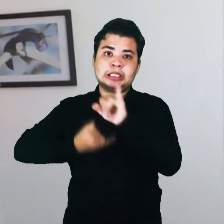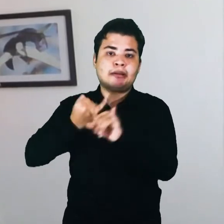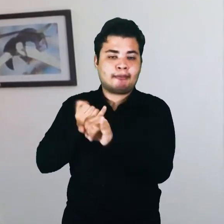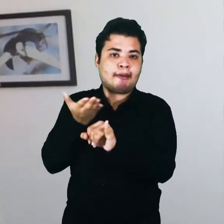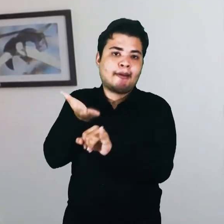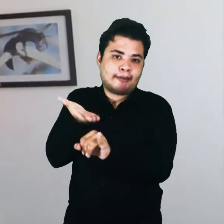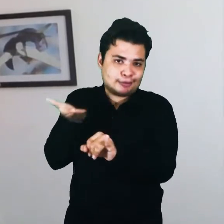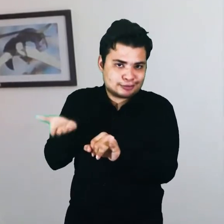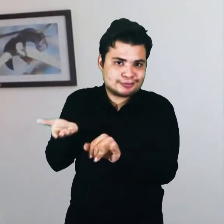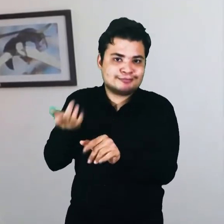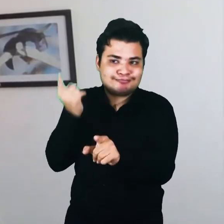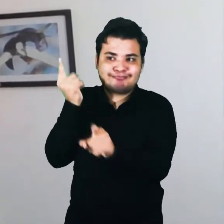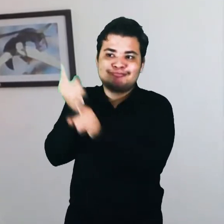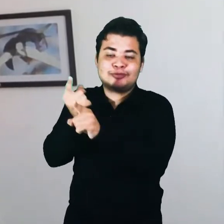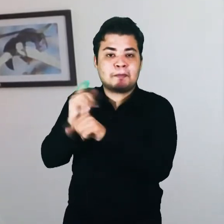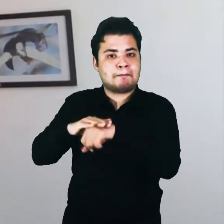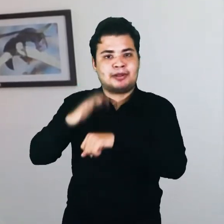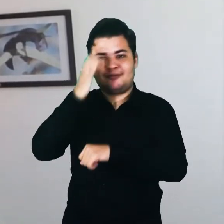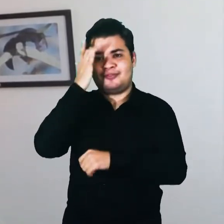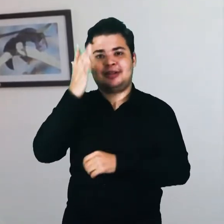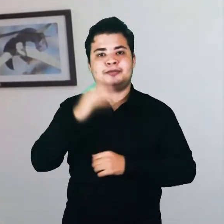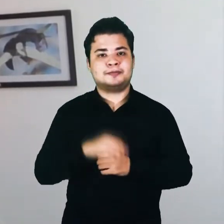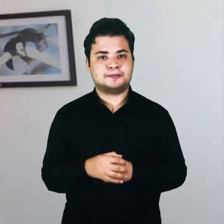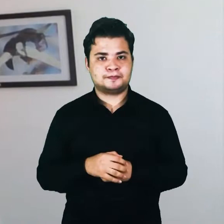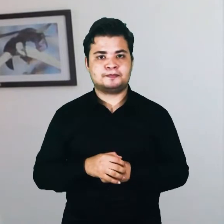através da internet, né? Muito mais fácil.